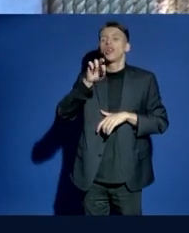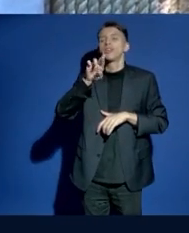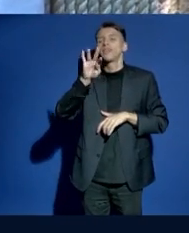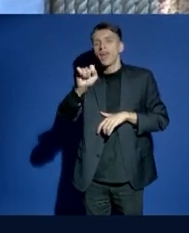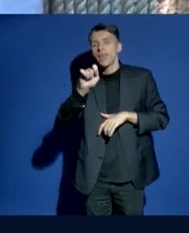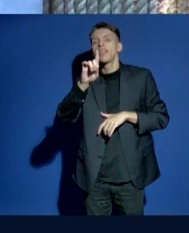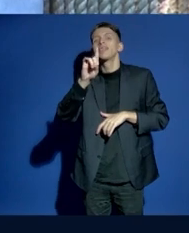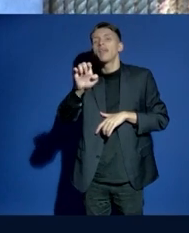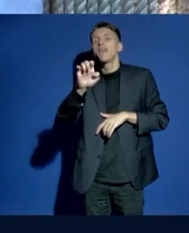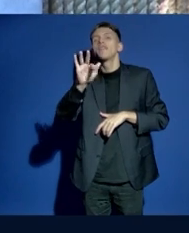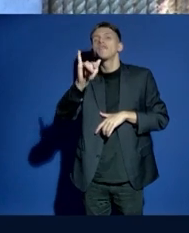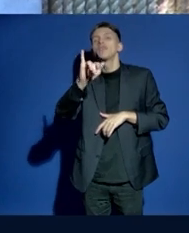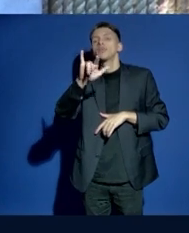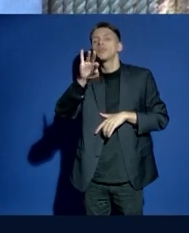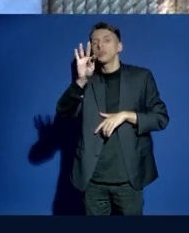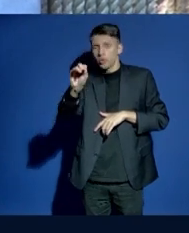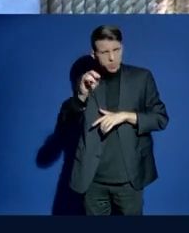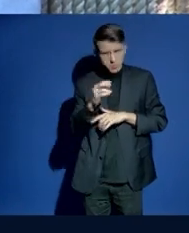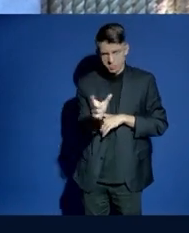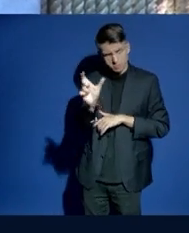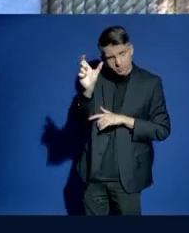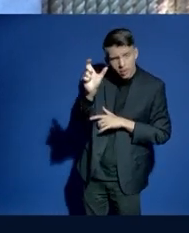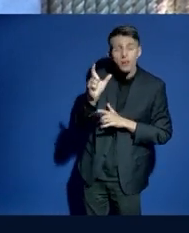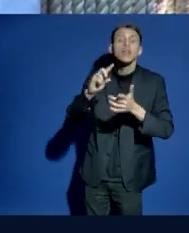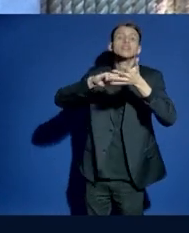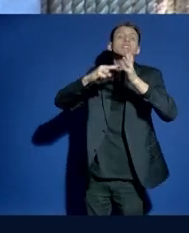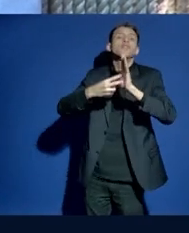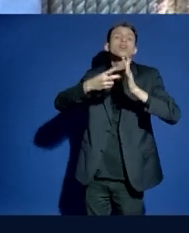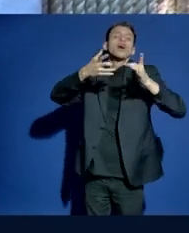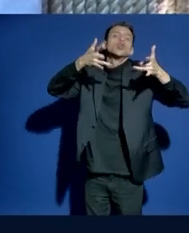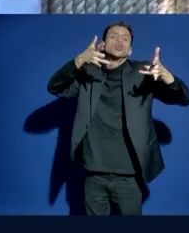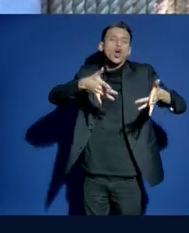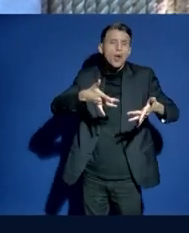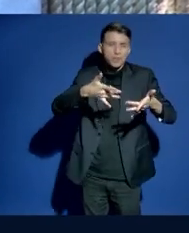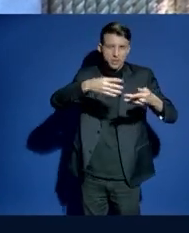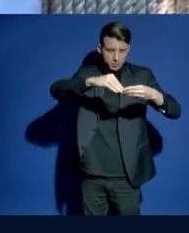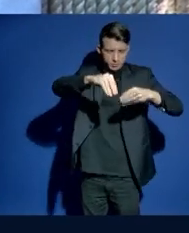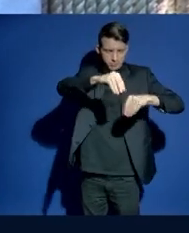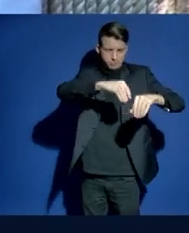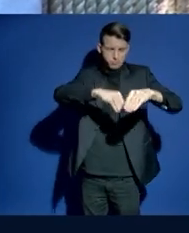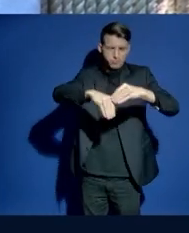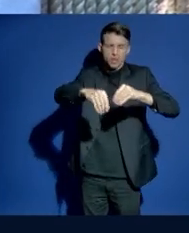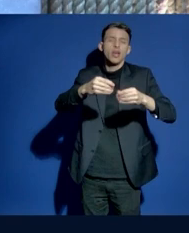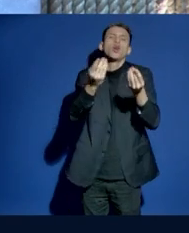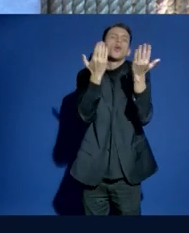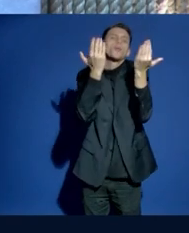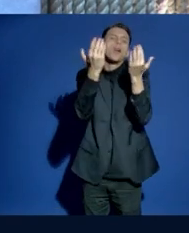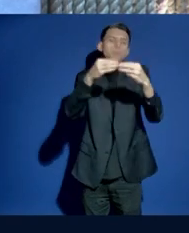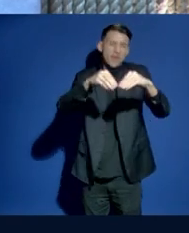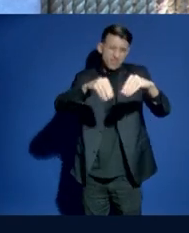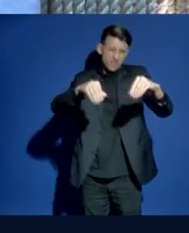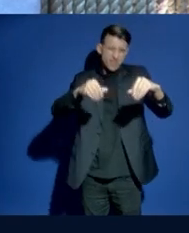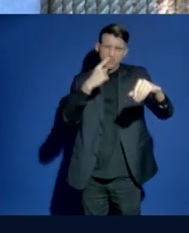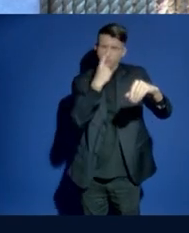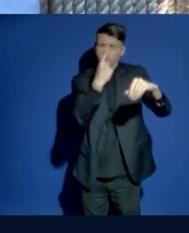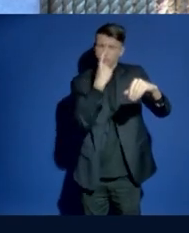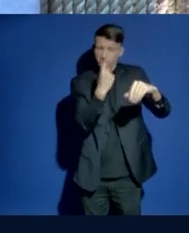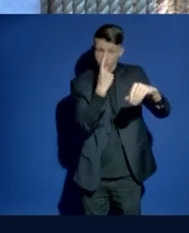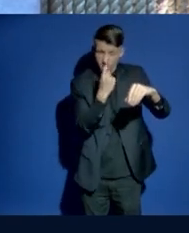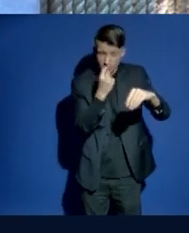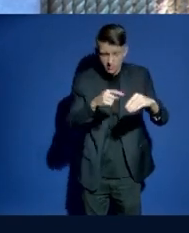a torta de filtro para quem não sabe é uma espécie de um lodo que sobra o aspecto dela parece uma terra que também cheira mal